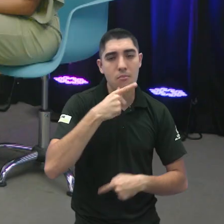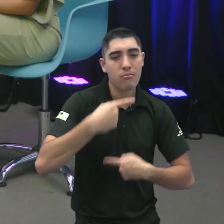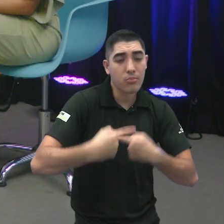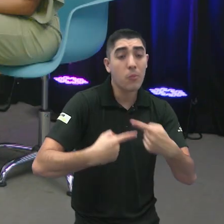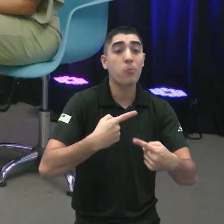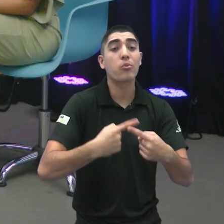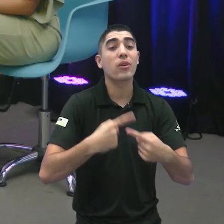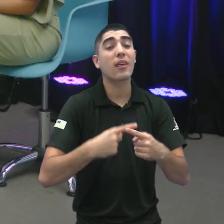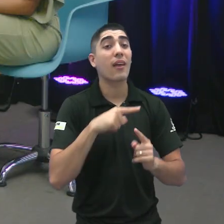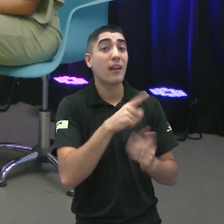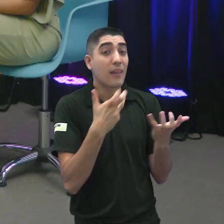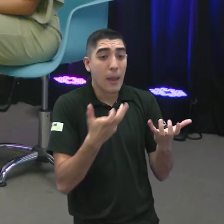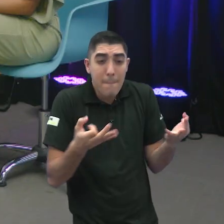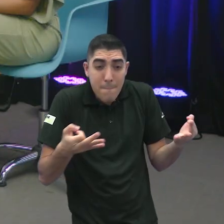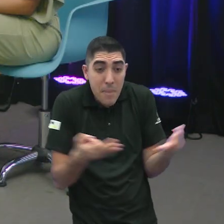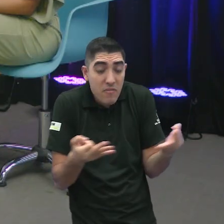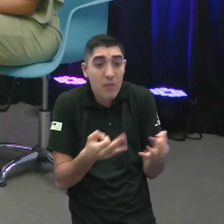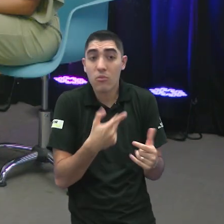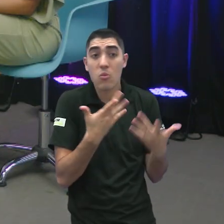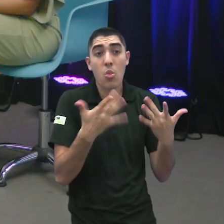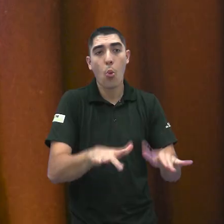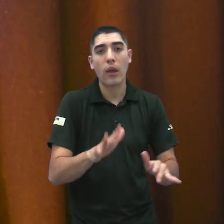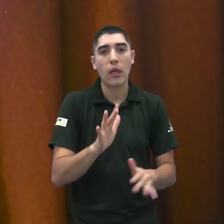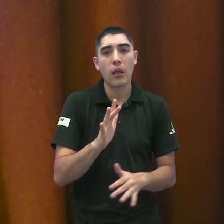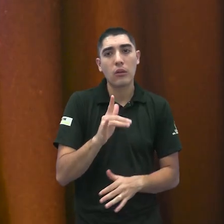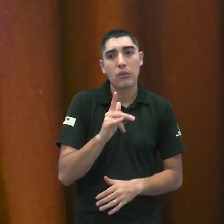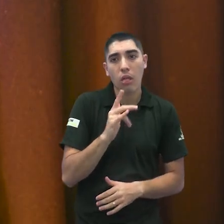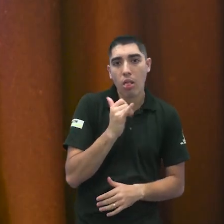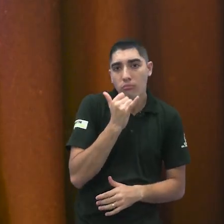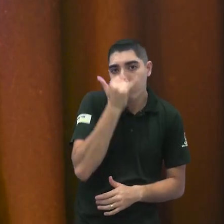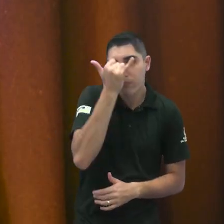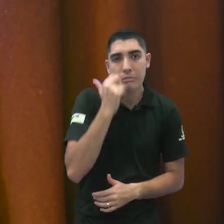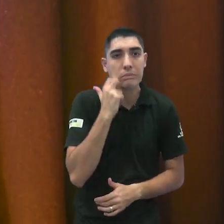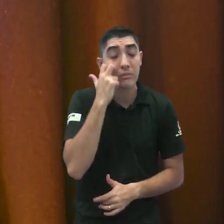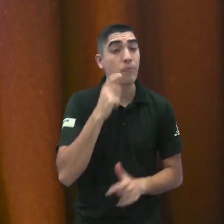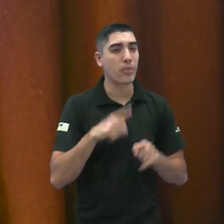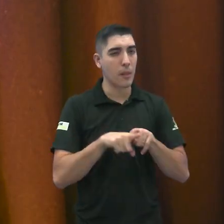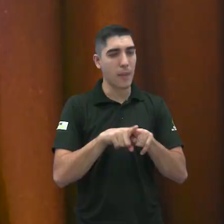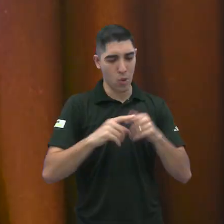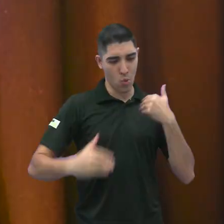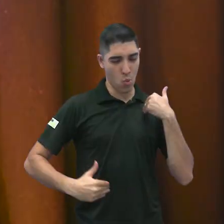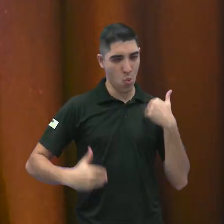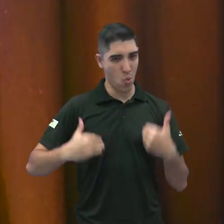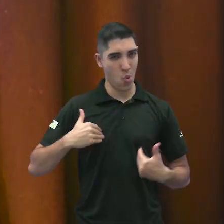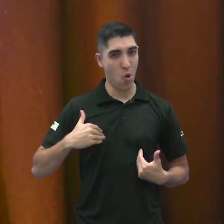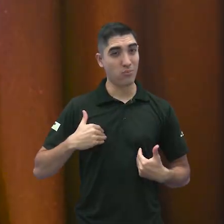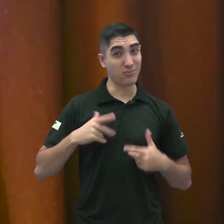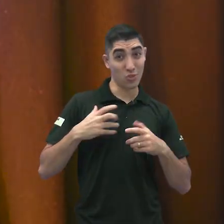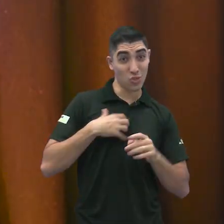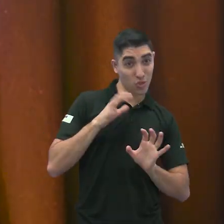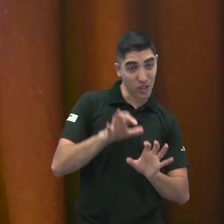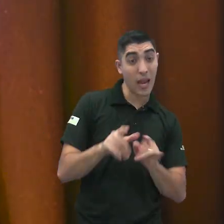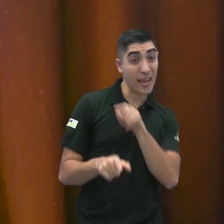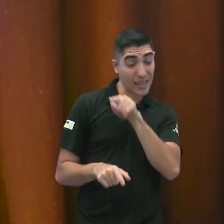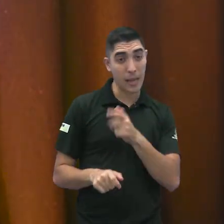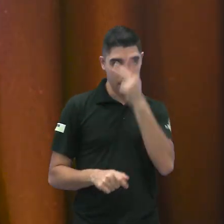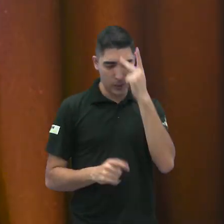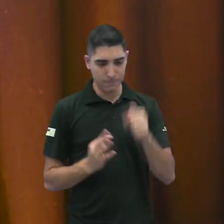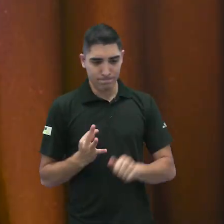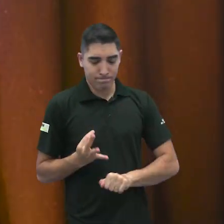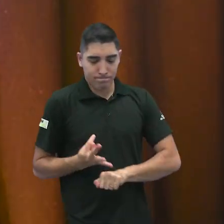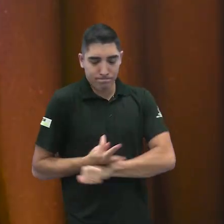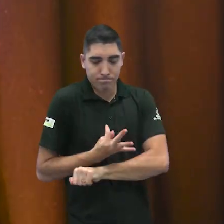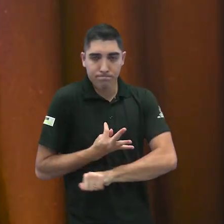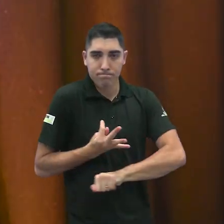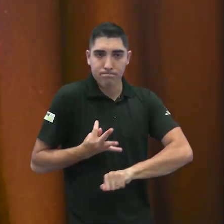tudo dê muito certo, para que não se exponham novamente. E aí vai ter o formato do corpo assim, e como é uma pessoa que vai aguentar muito, ela